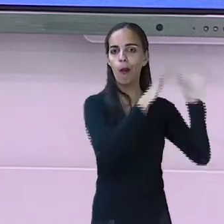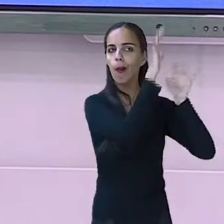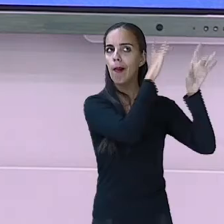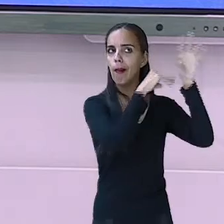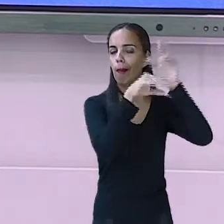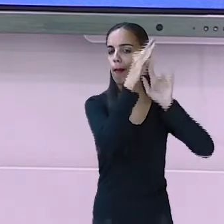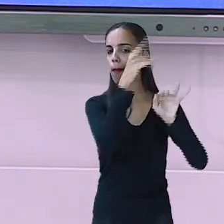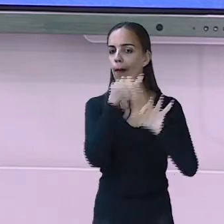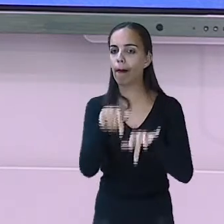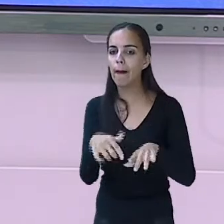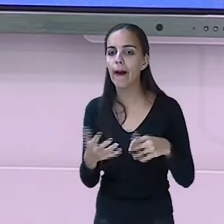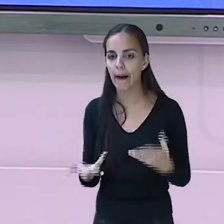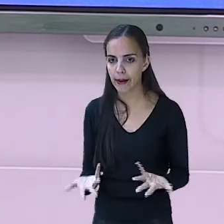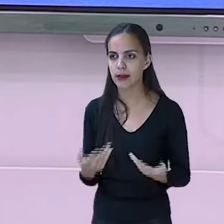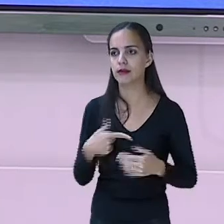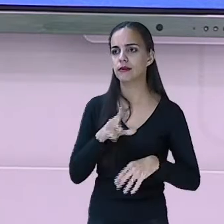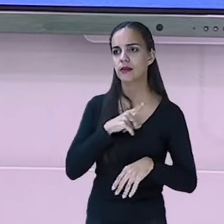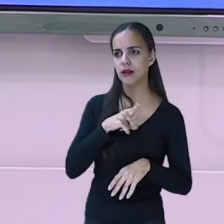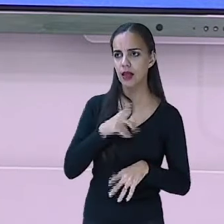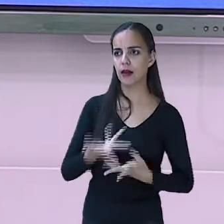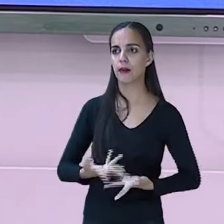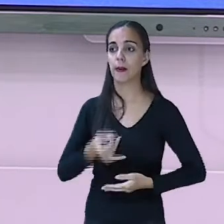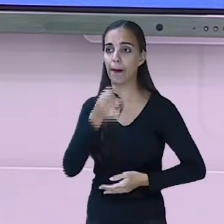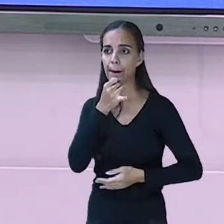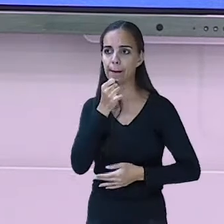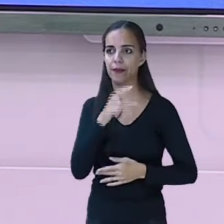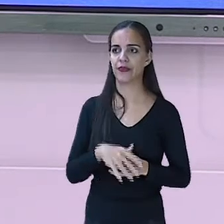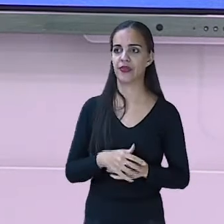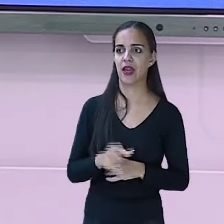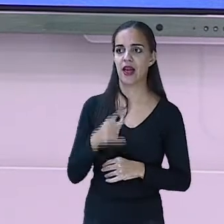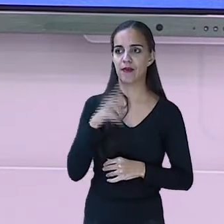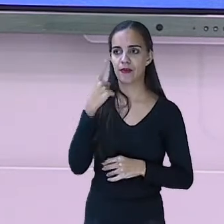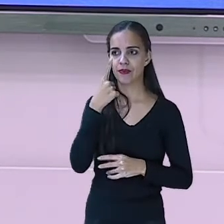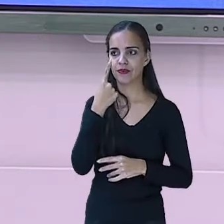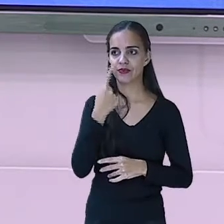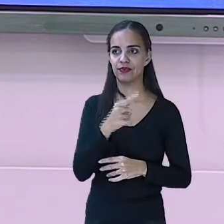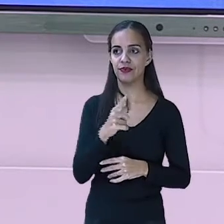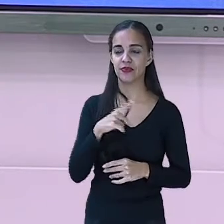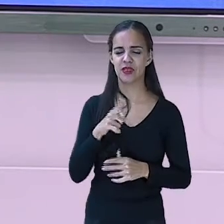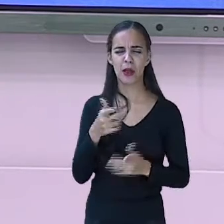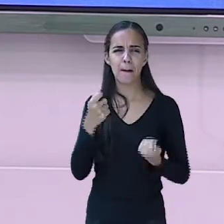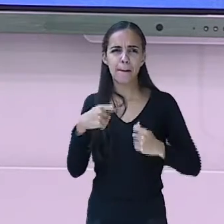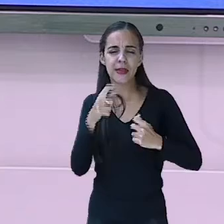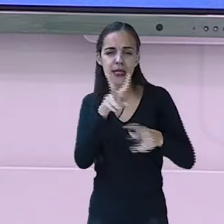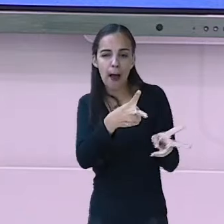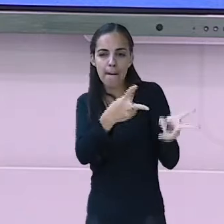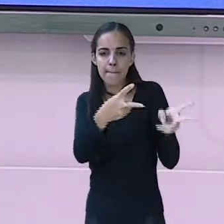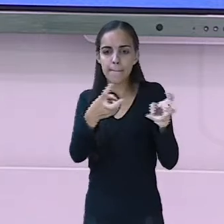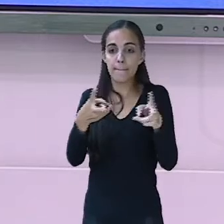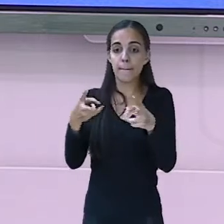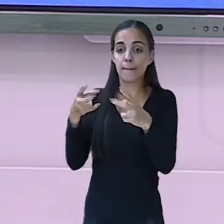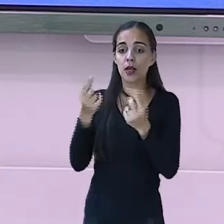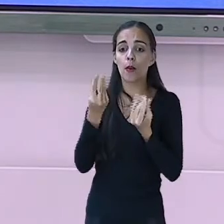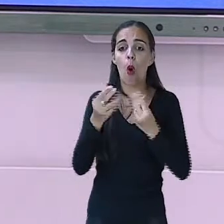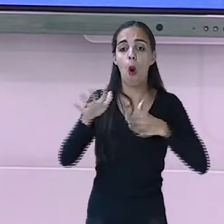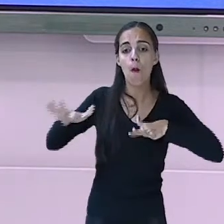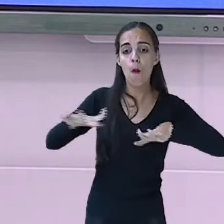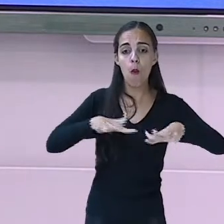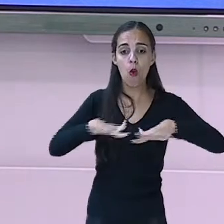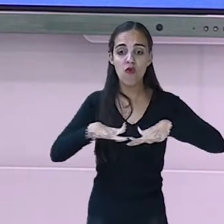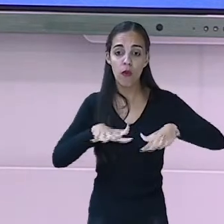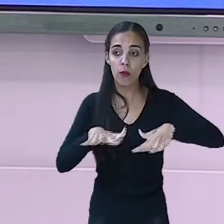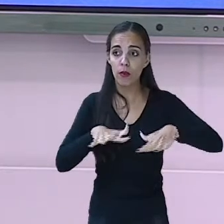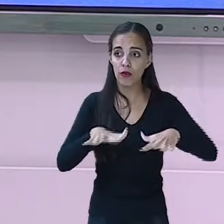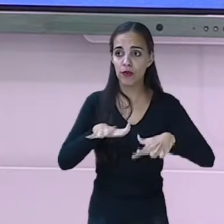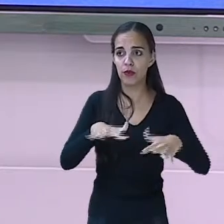água de outros rios. Então, olha a movimentação.